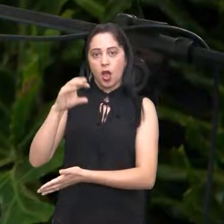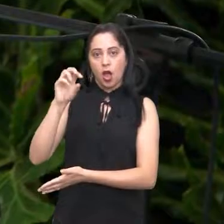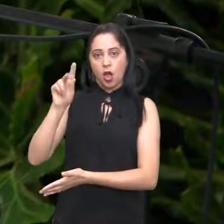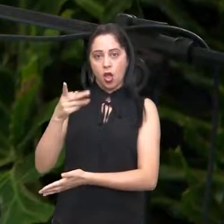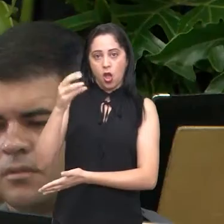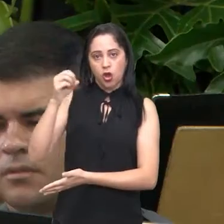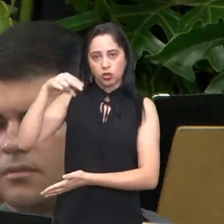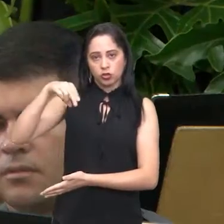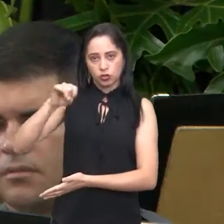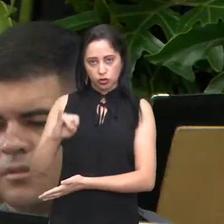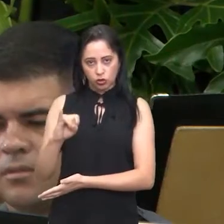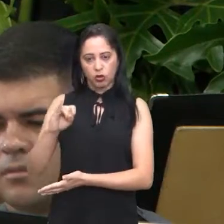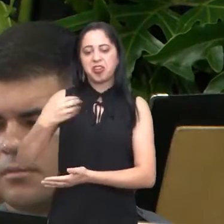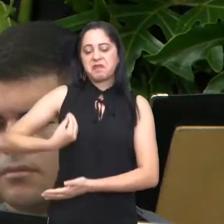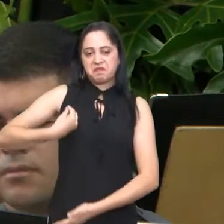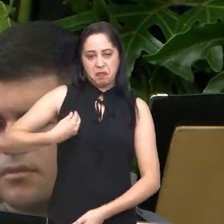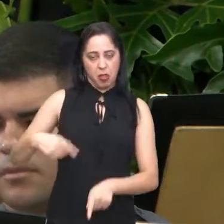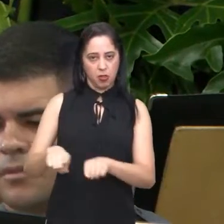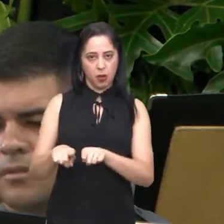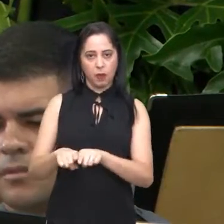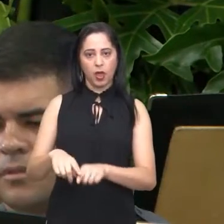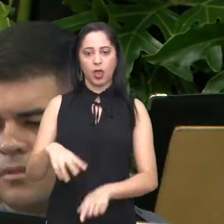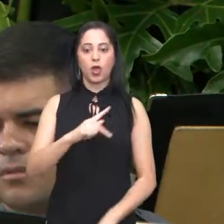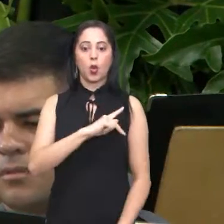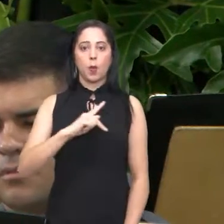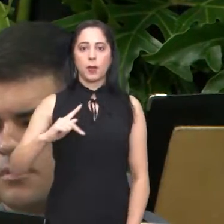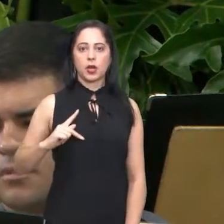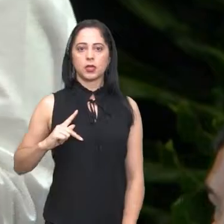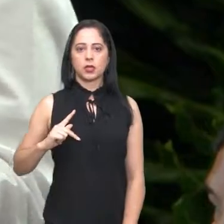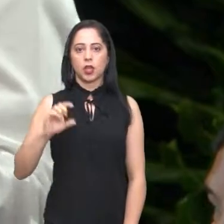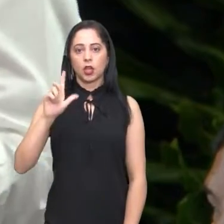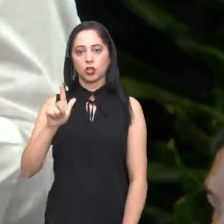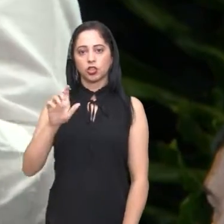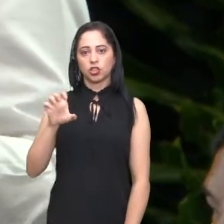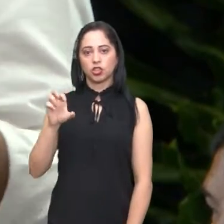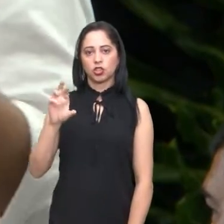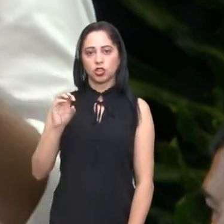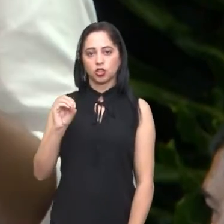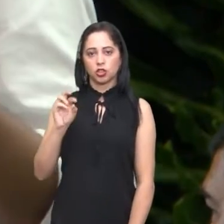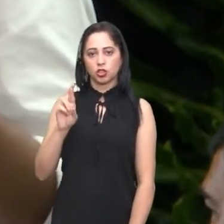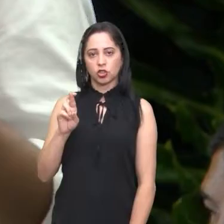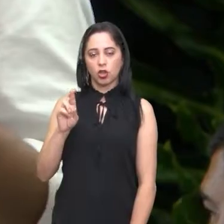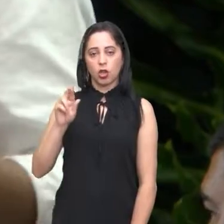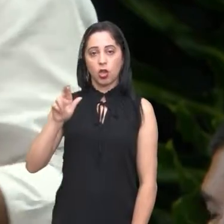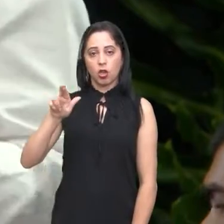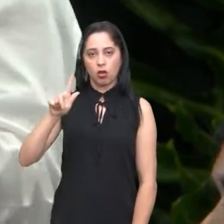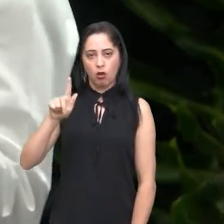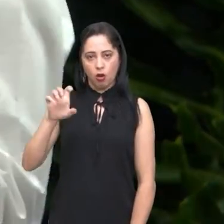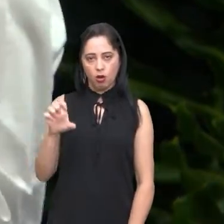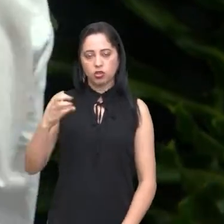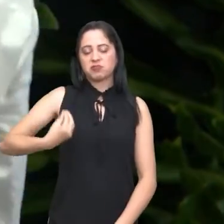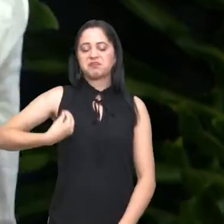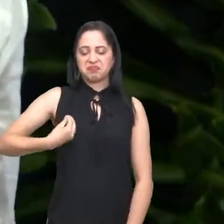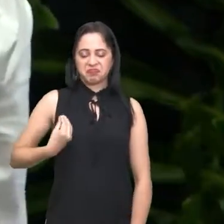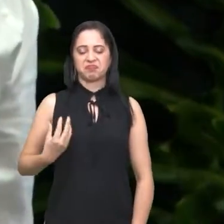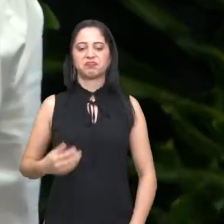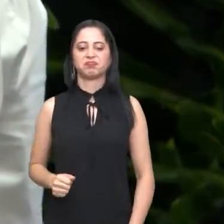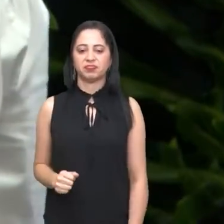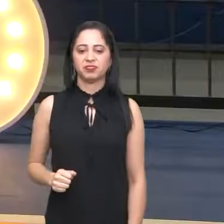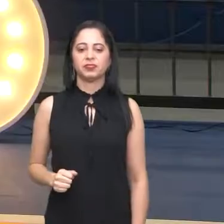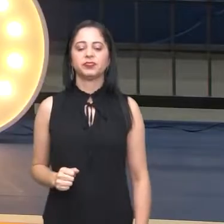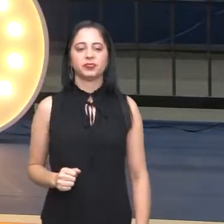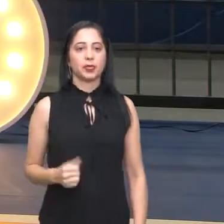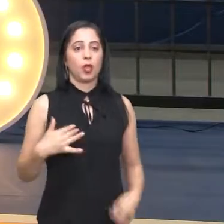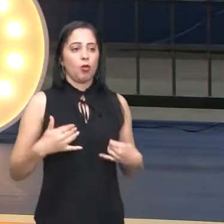Johnny Santos, e do presidente da entidade, Jorge Zenha, que ressaltou o trabalho feito pela Fundaz em São José dos